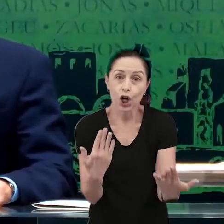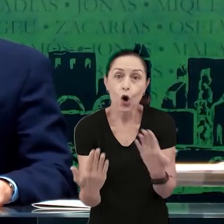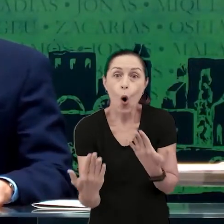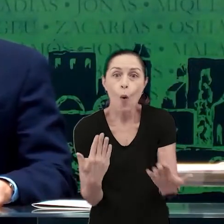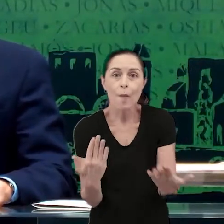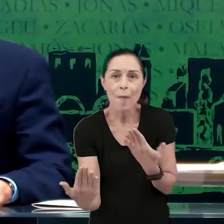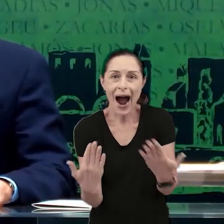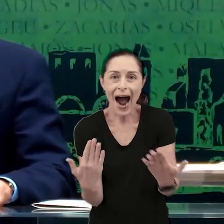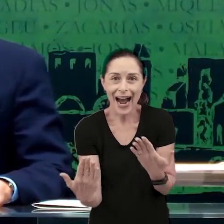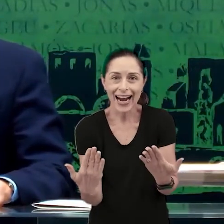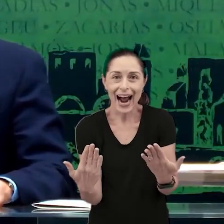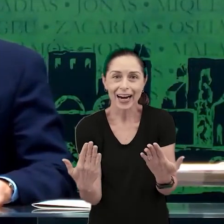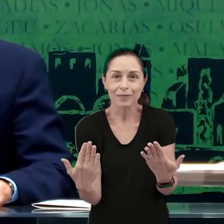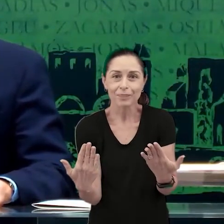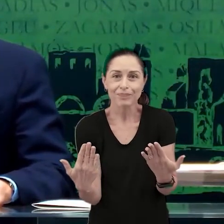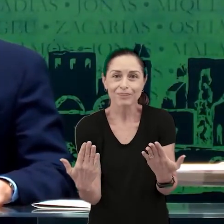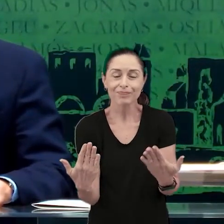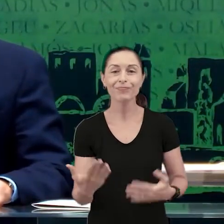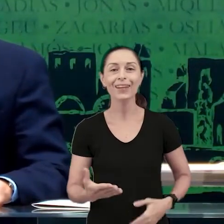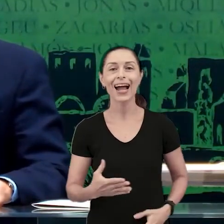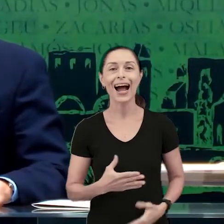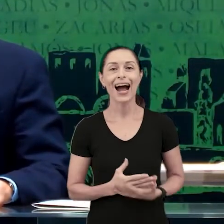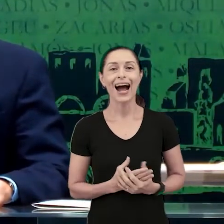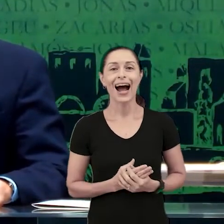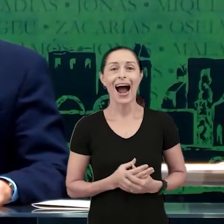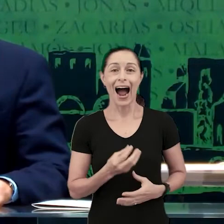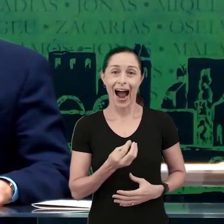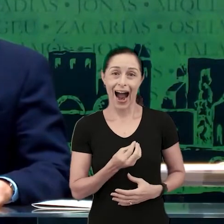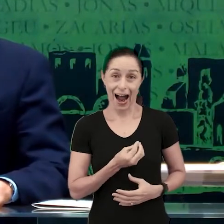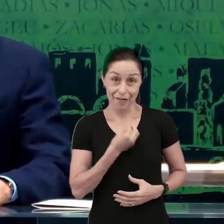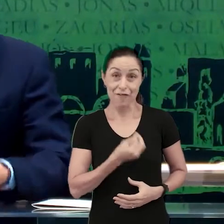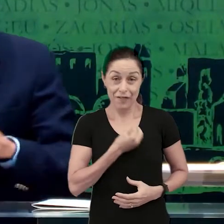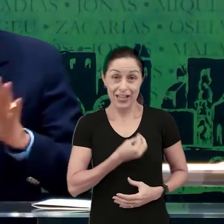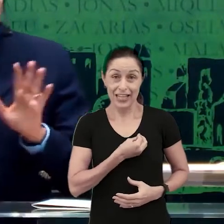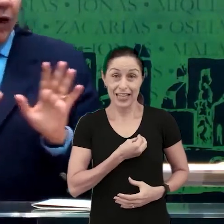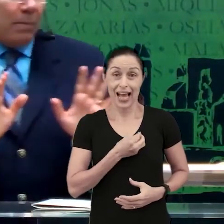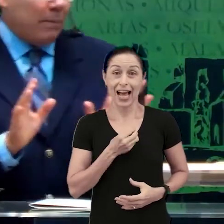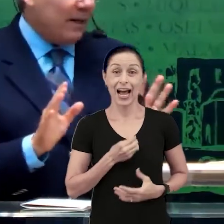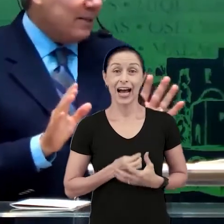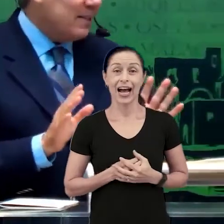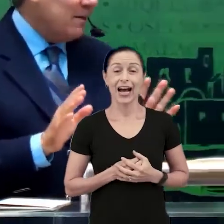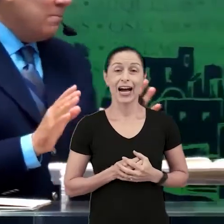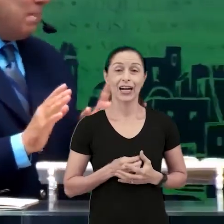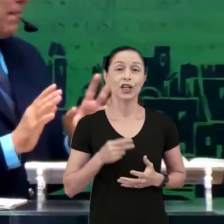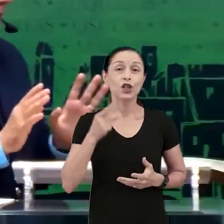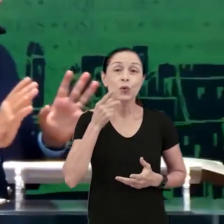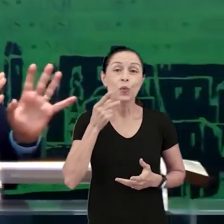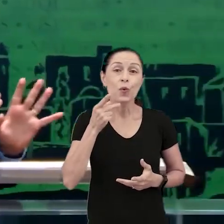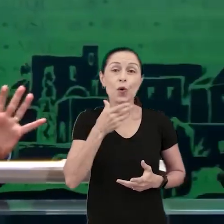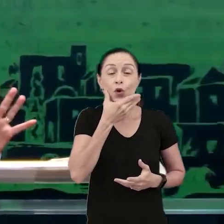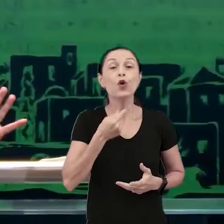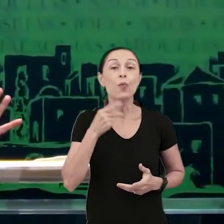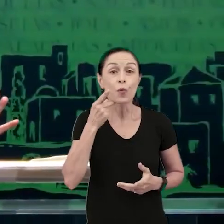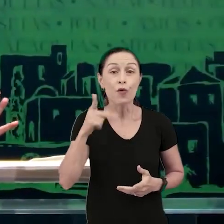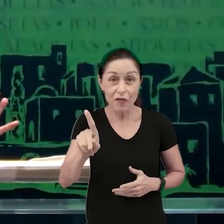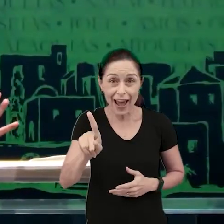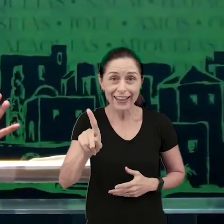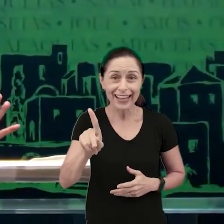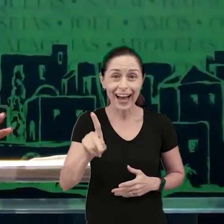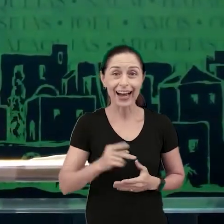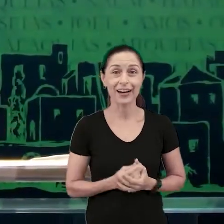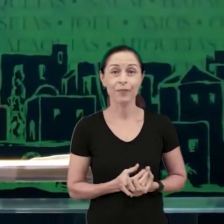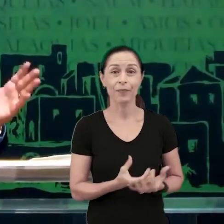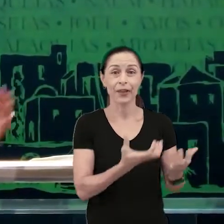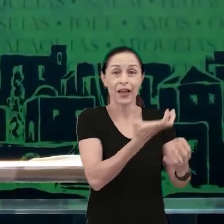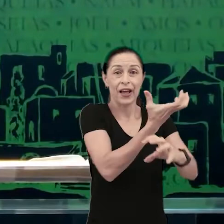parreira de uva que todos os cachos foram tirados, não sobrou mais nada. Ele diz: eu olho para a minha nação e sinto a mesma